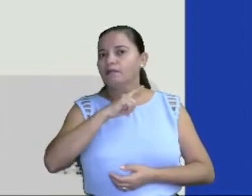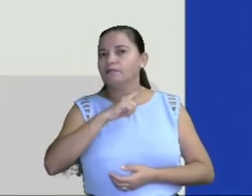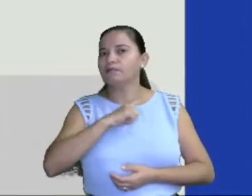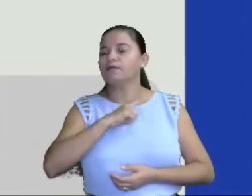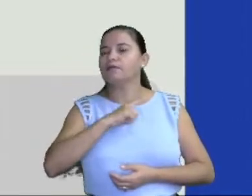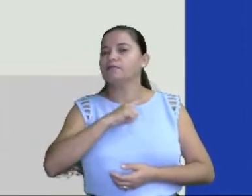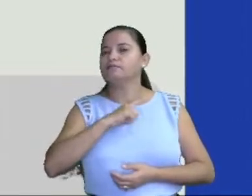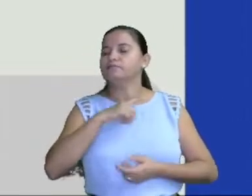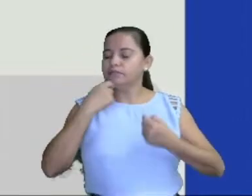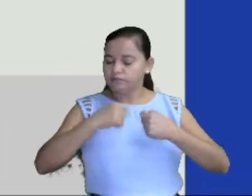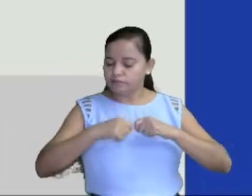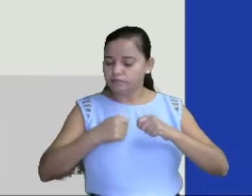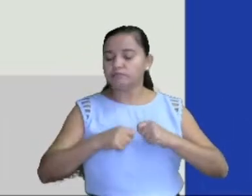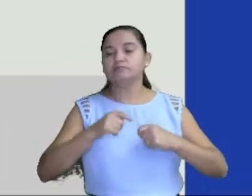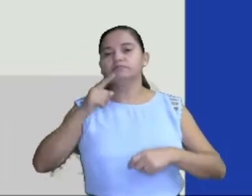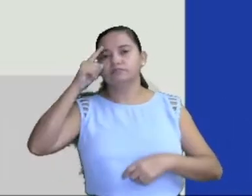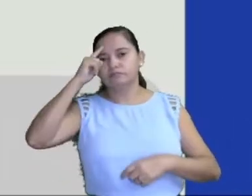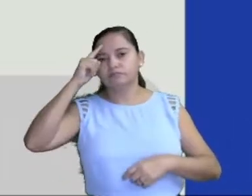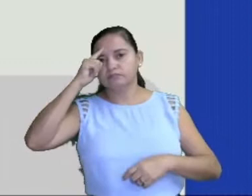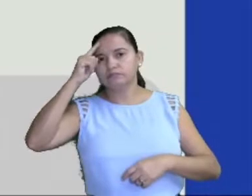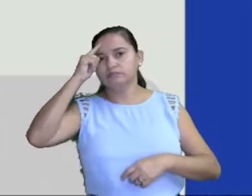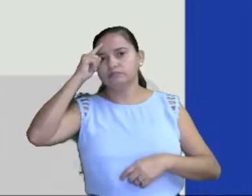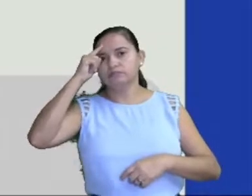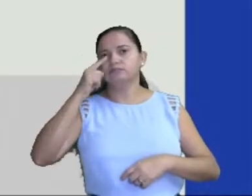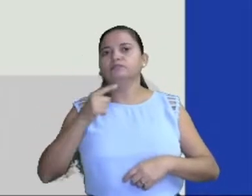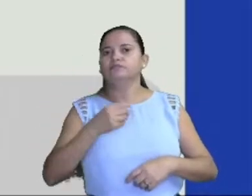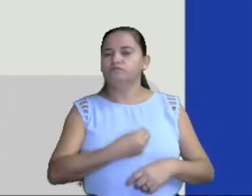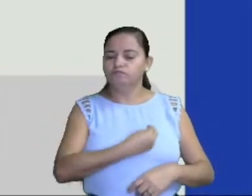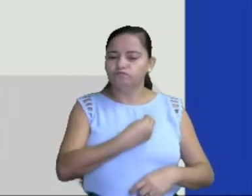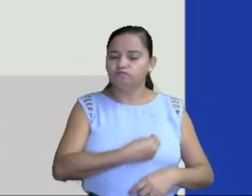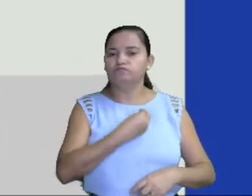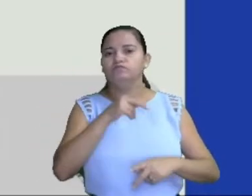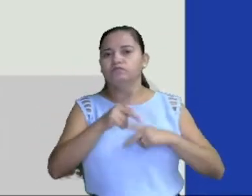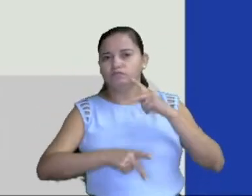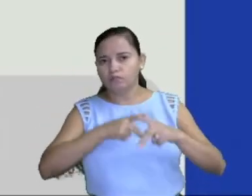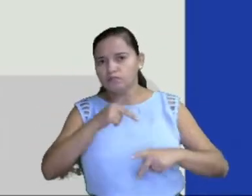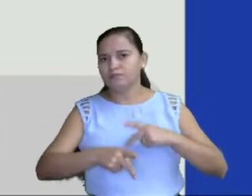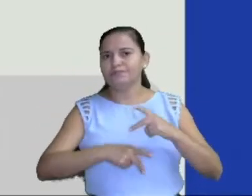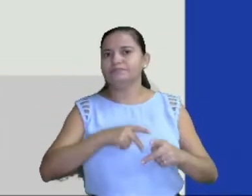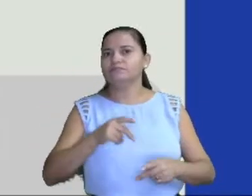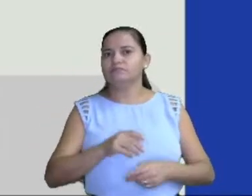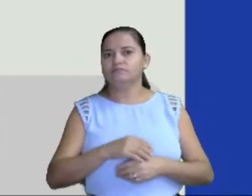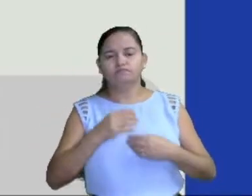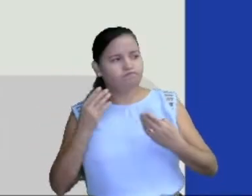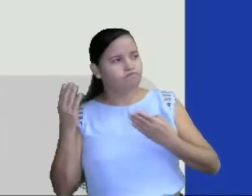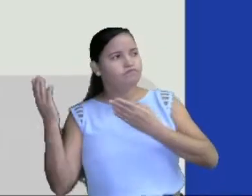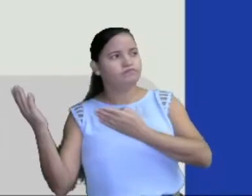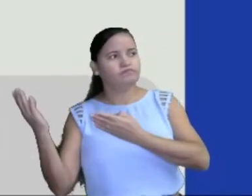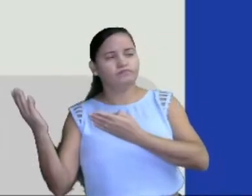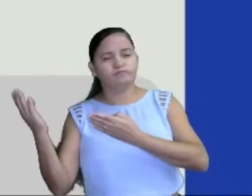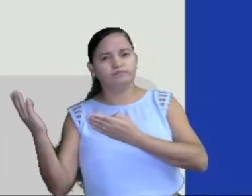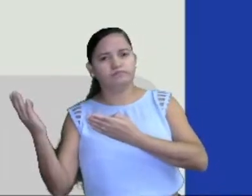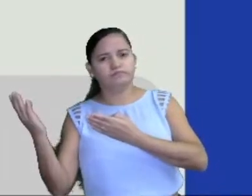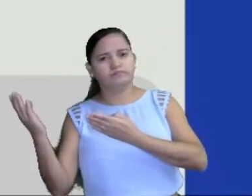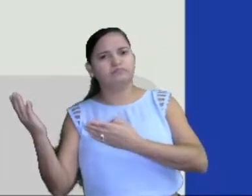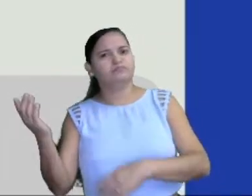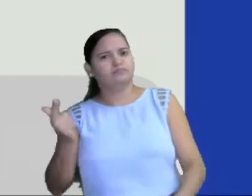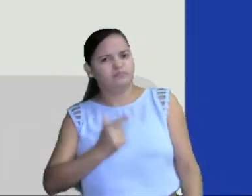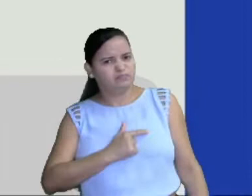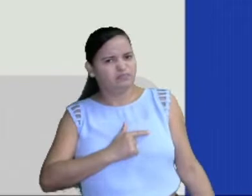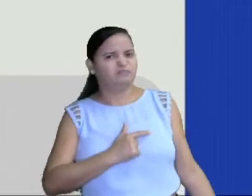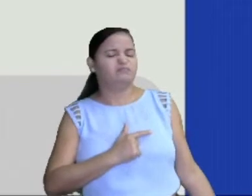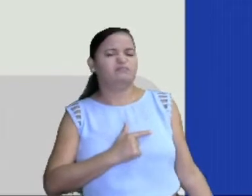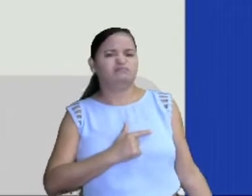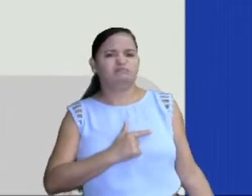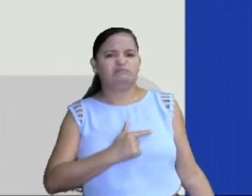fazer parte da rotina e da vida da população. Olha essa imagem, que coisa mais feia, minha gente. Os